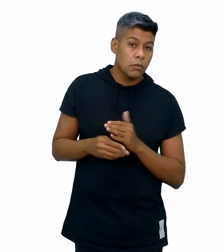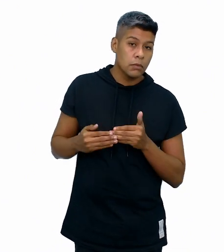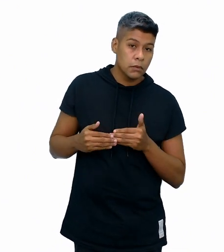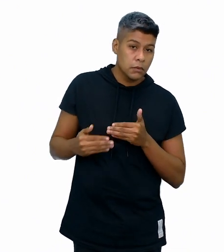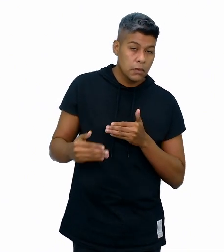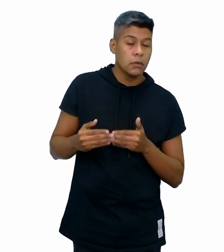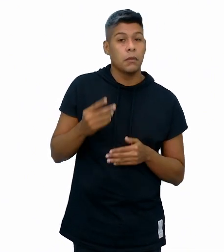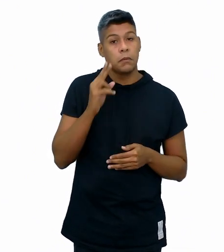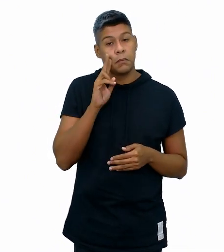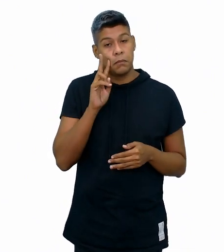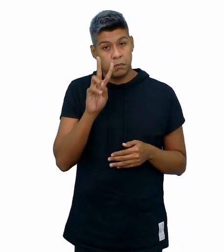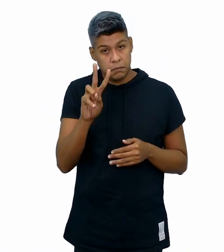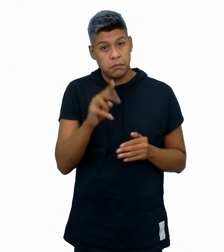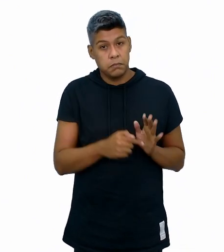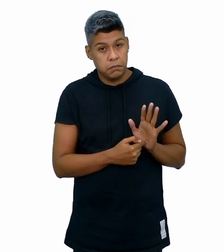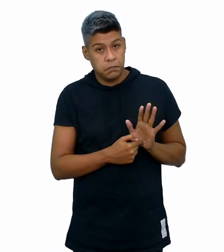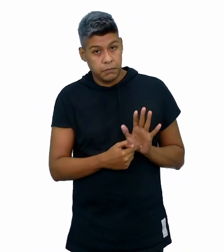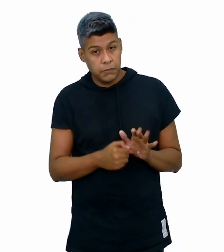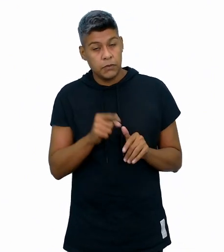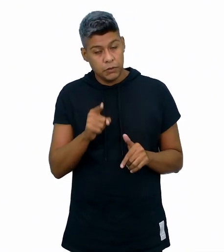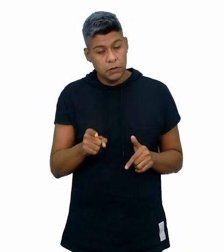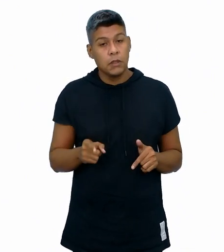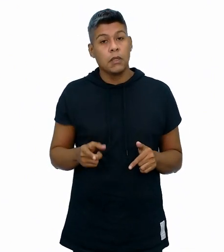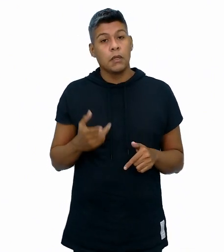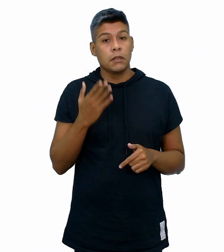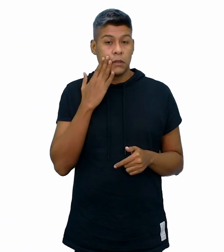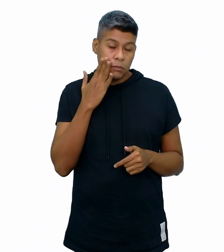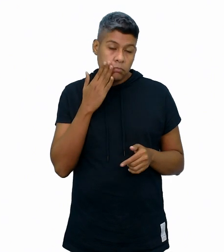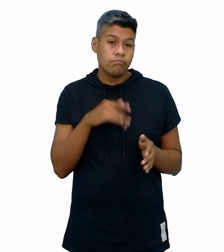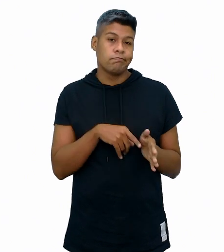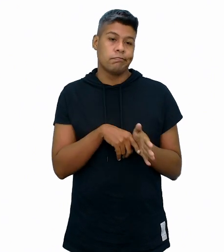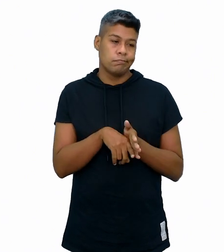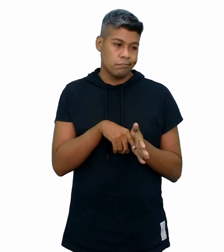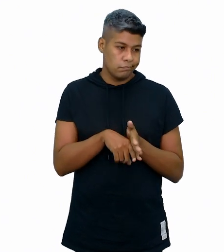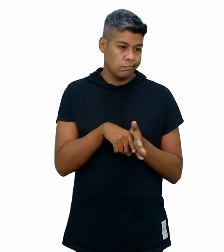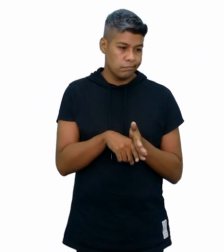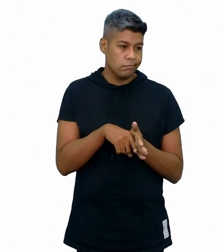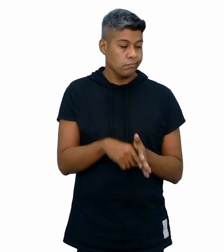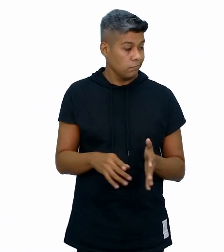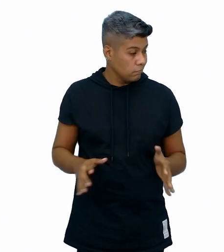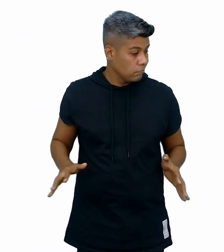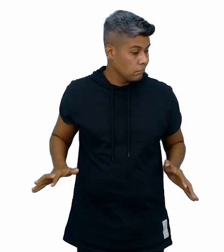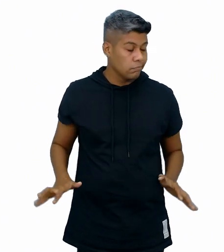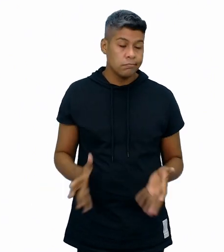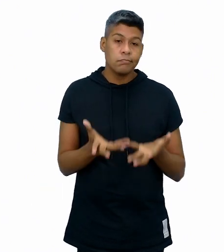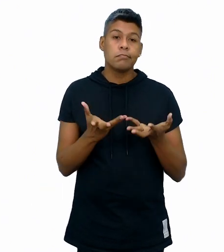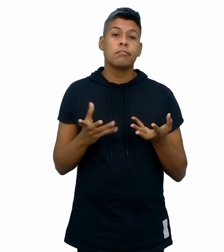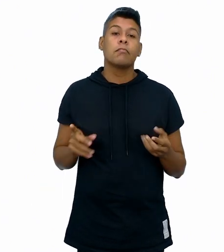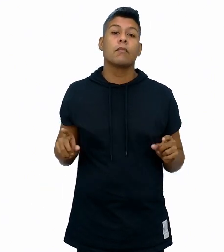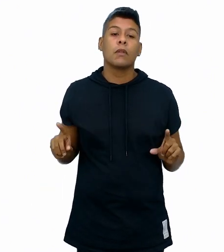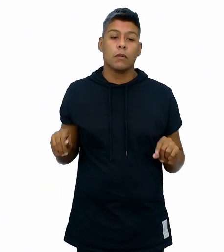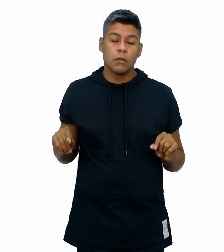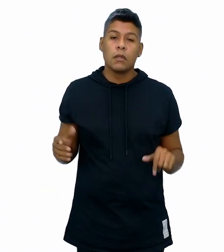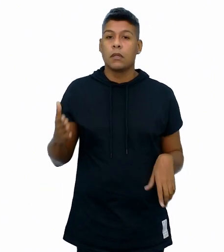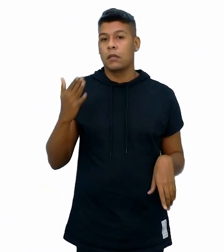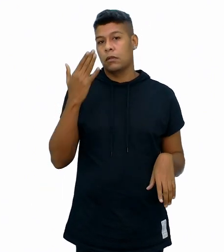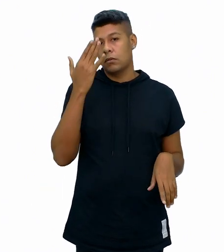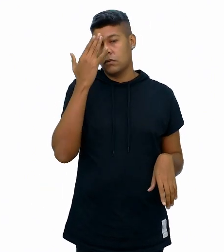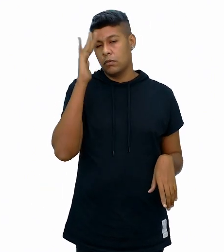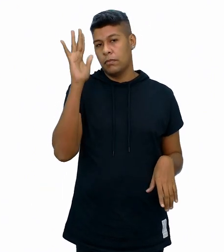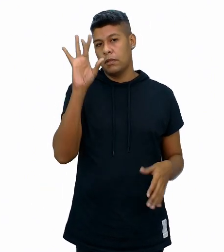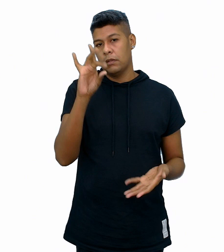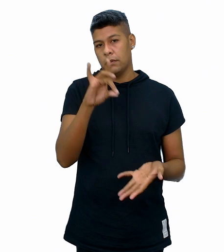forem apontando, vocês possam problematizar e levá-los a compreender aí,